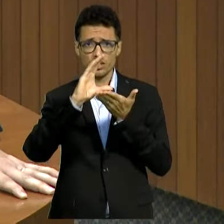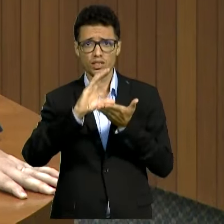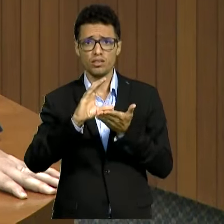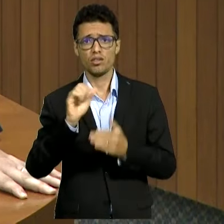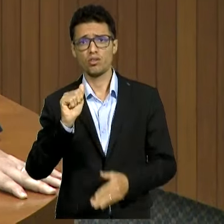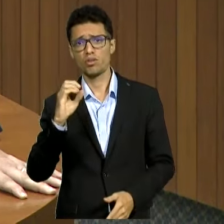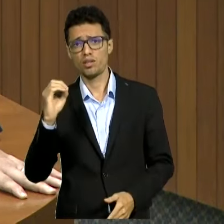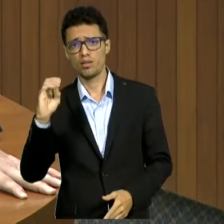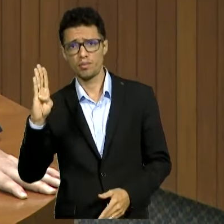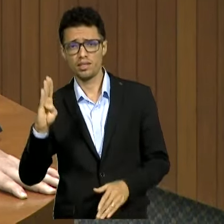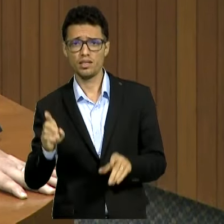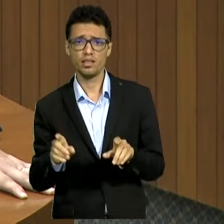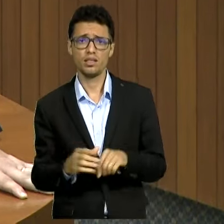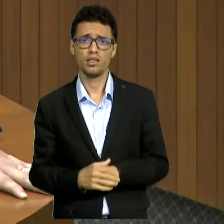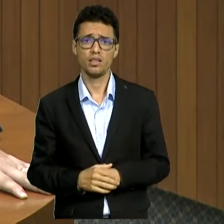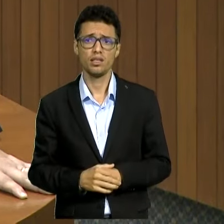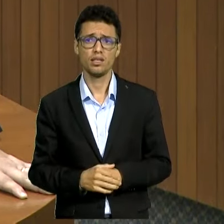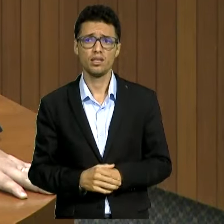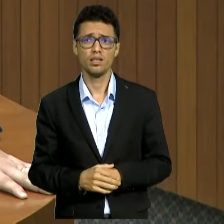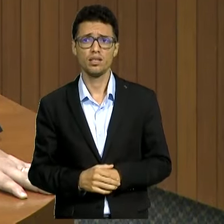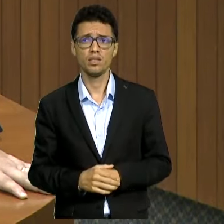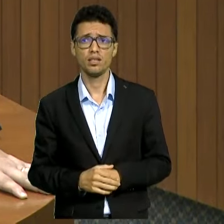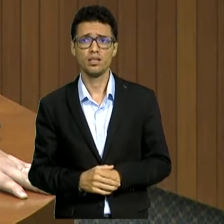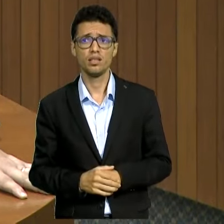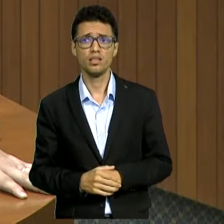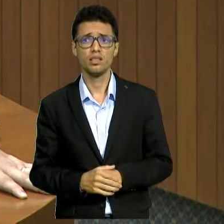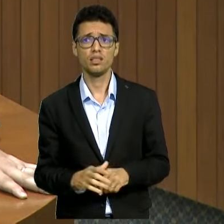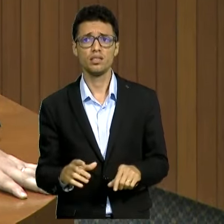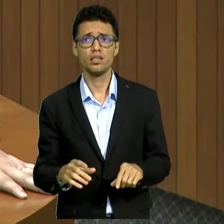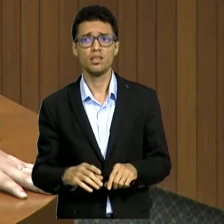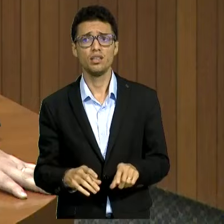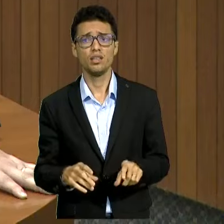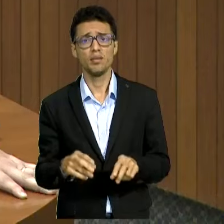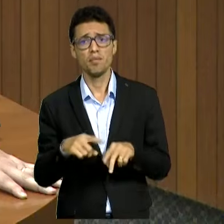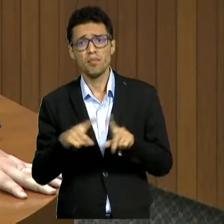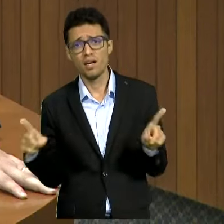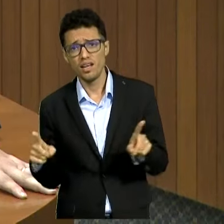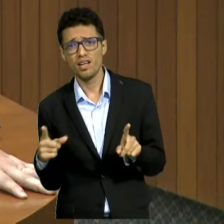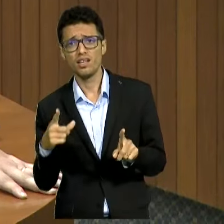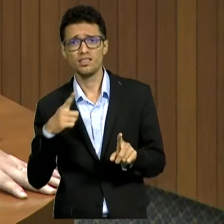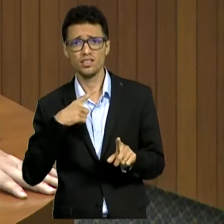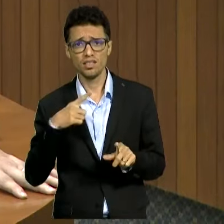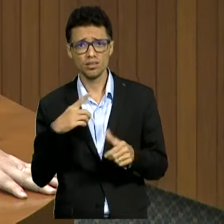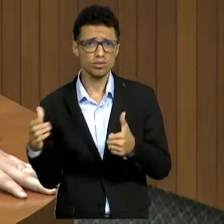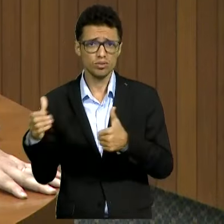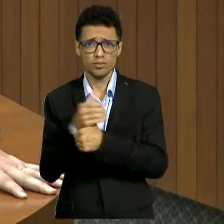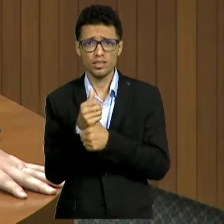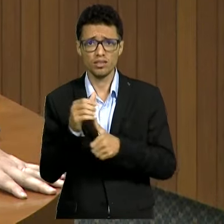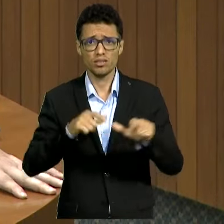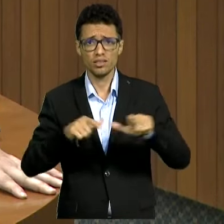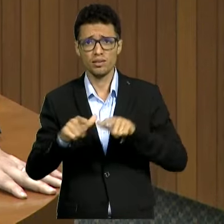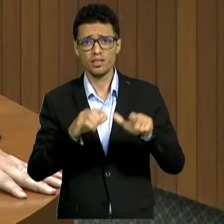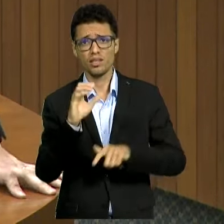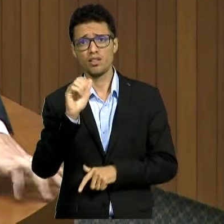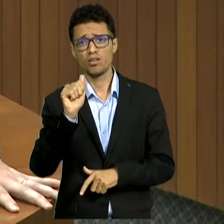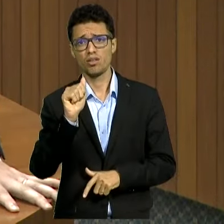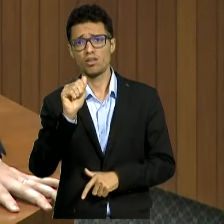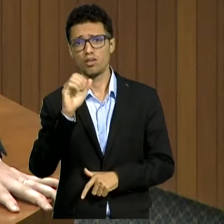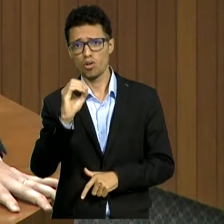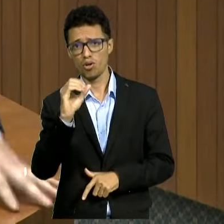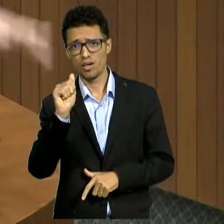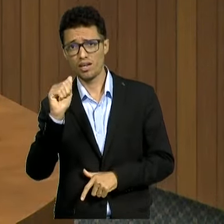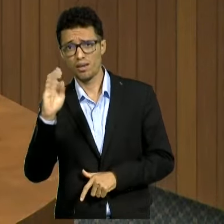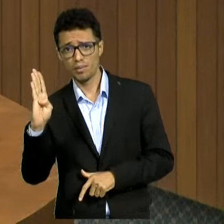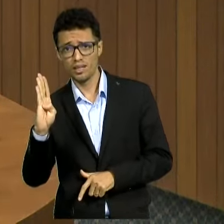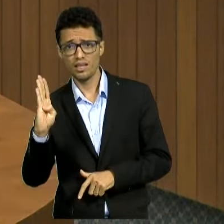federal suplente da Ordem dos Advogados do Brasil. Mas nesses mandatos que eu exerci na OAB, foram 5 anos de mandato na